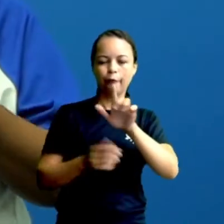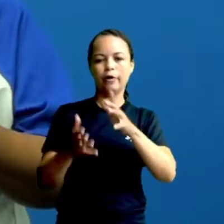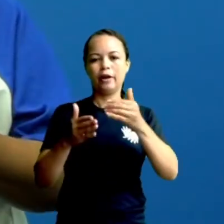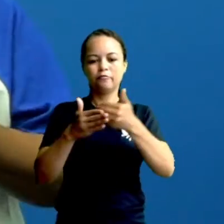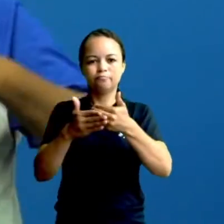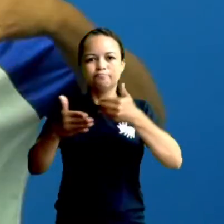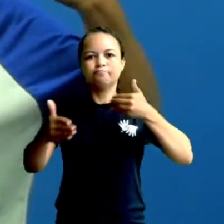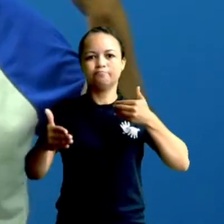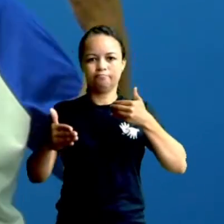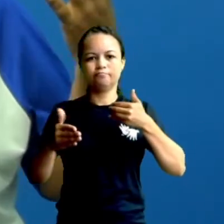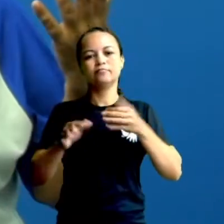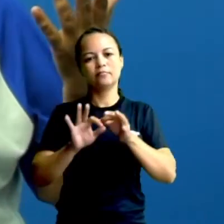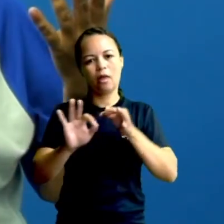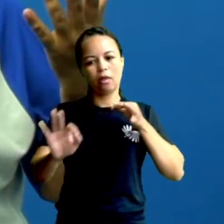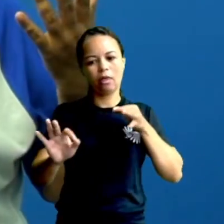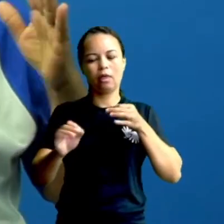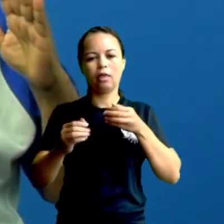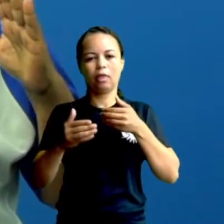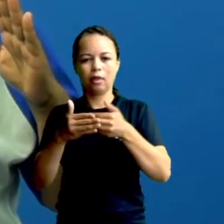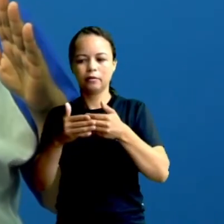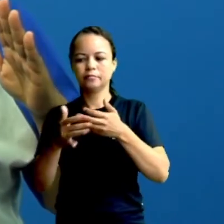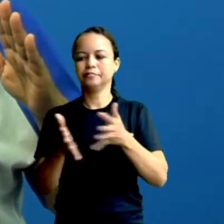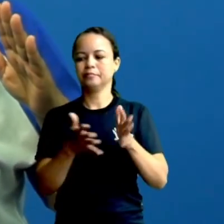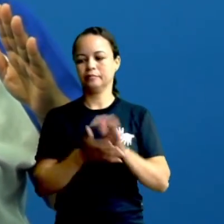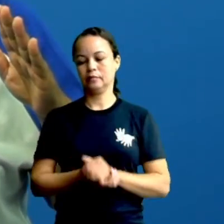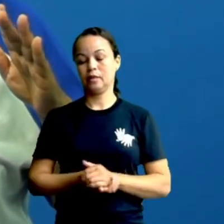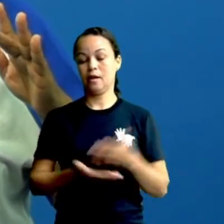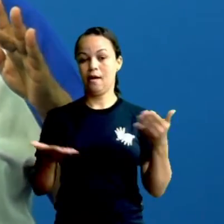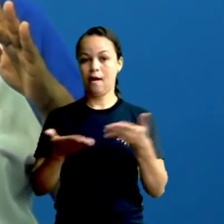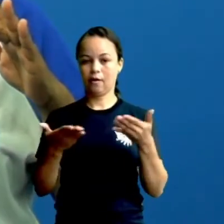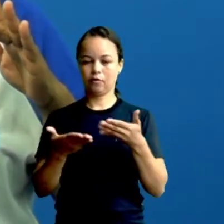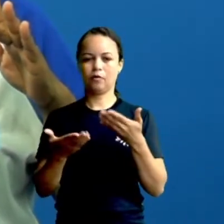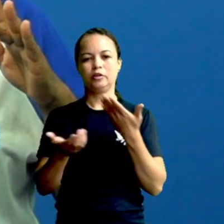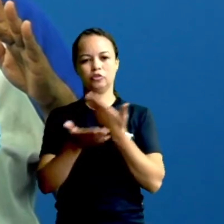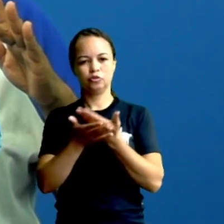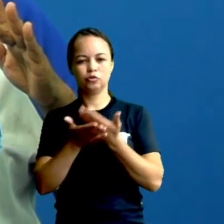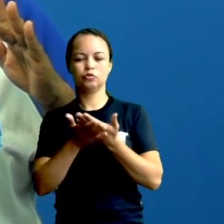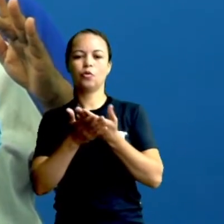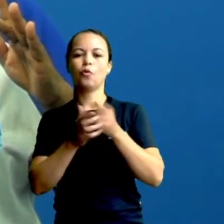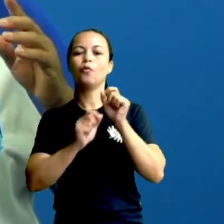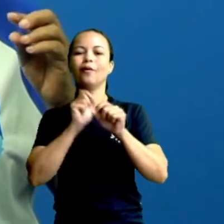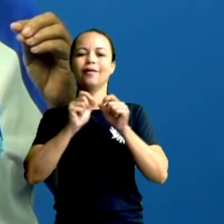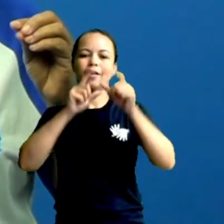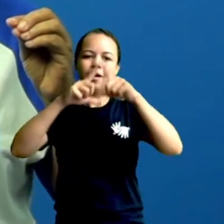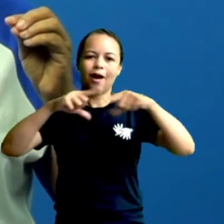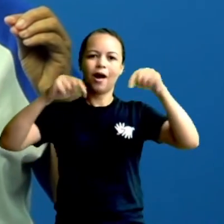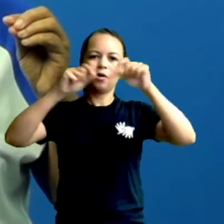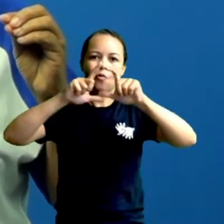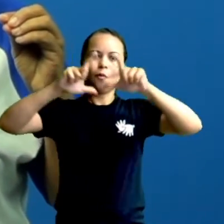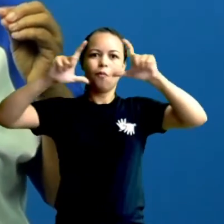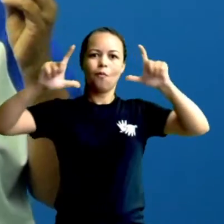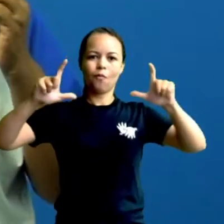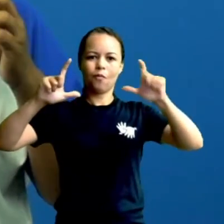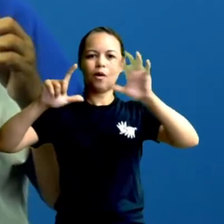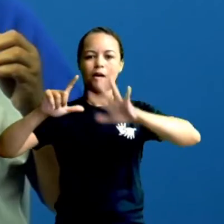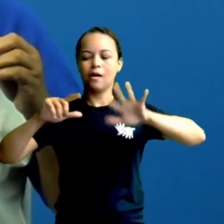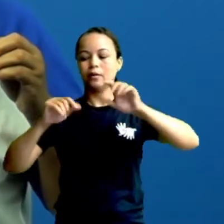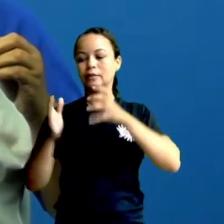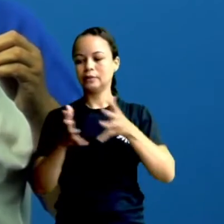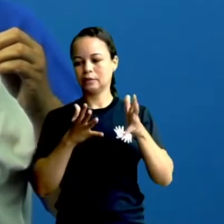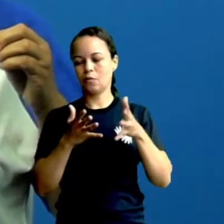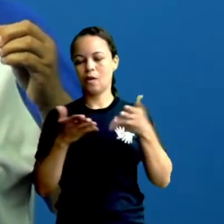que a gente viu o que é uma superlua, vamos agora ver alguns